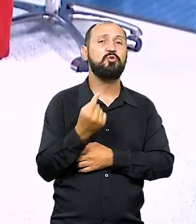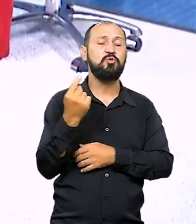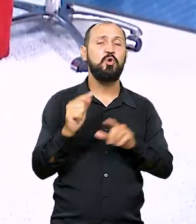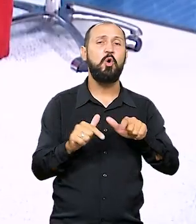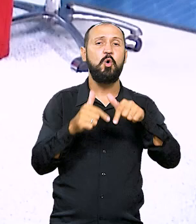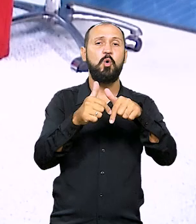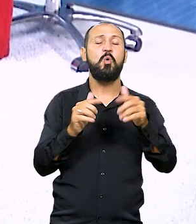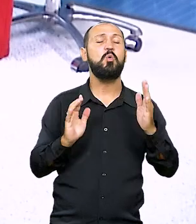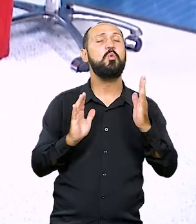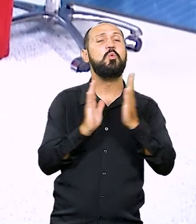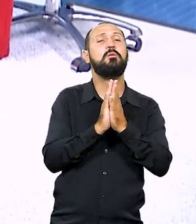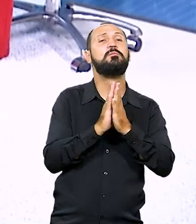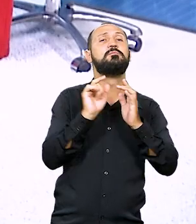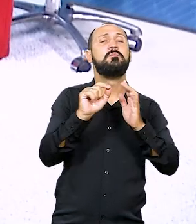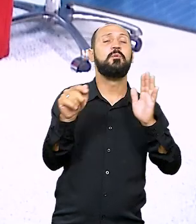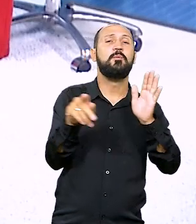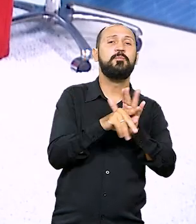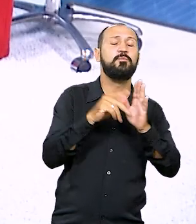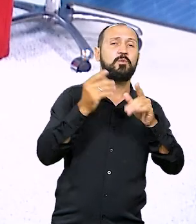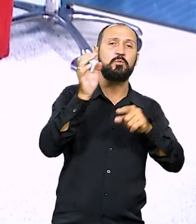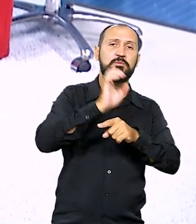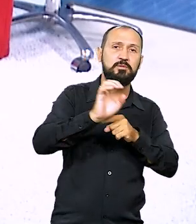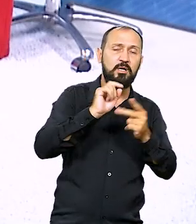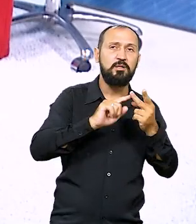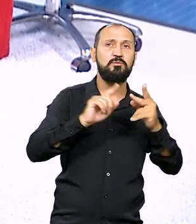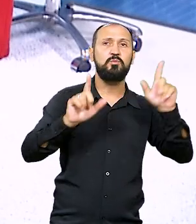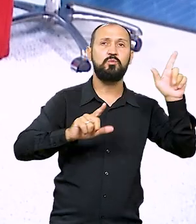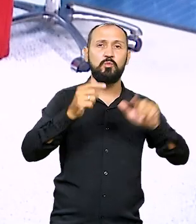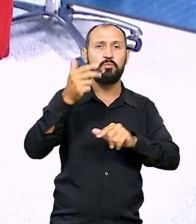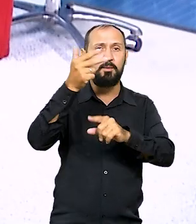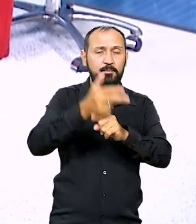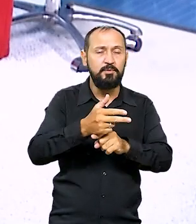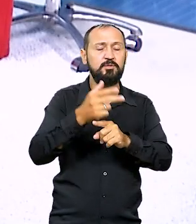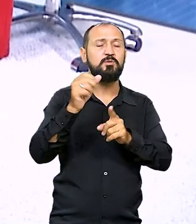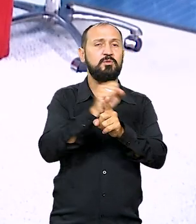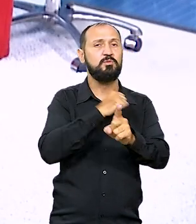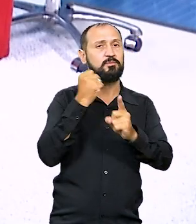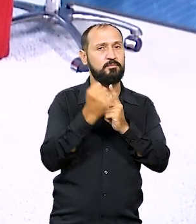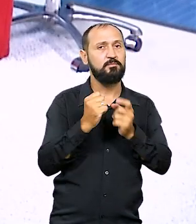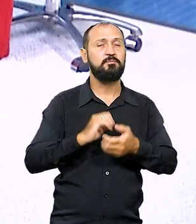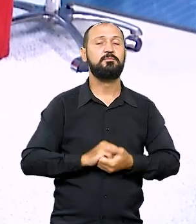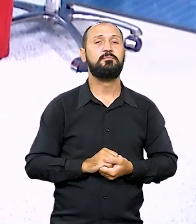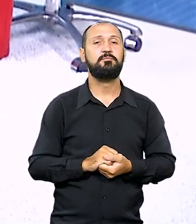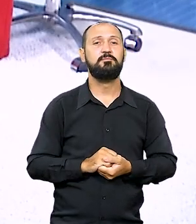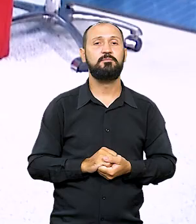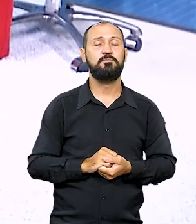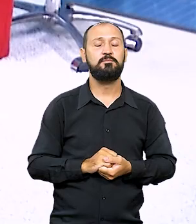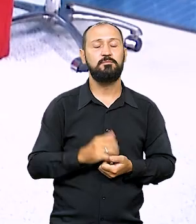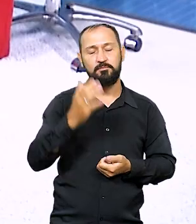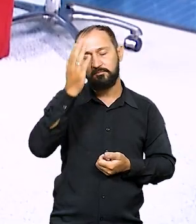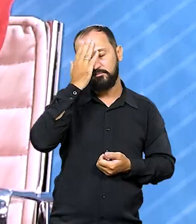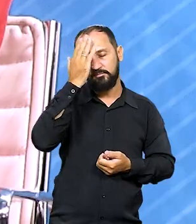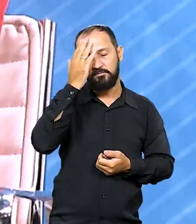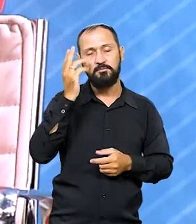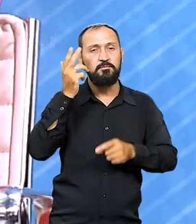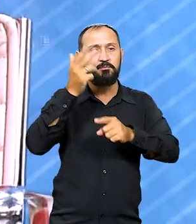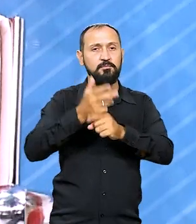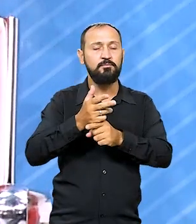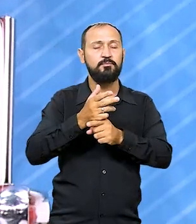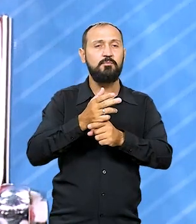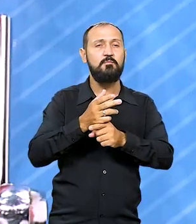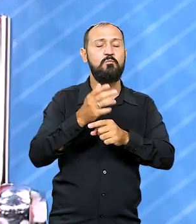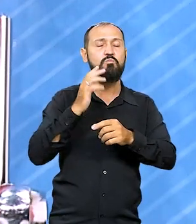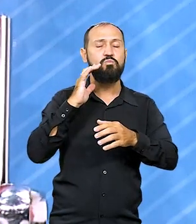está sozinho lutando com a sua arma ali, contra o Estado, contra a mídia, contra toda uma sociedade. A mídia, a gente sabe